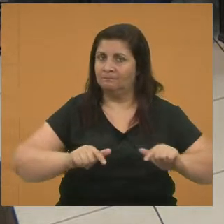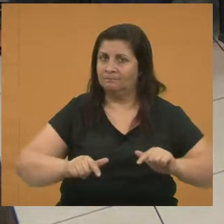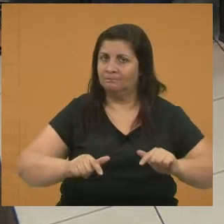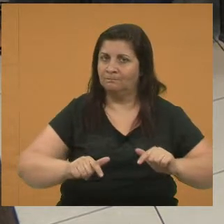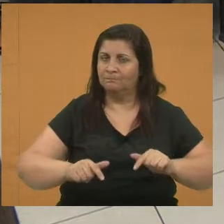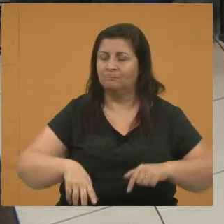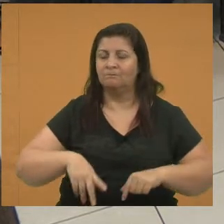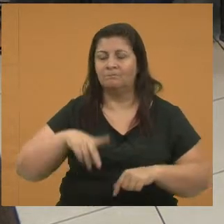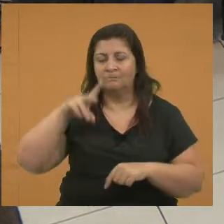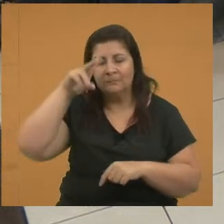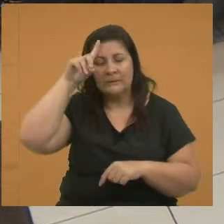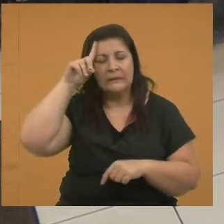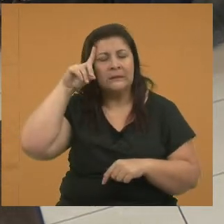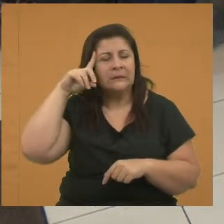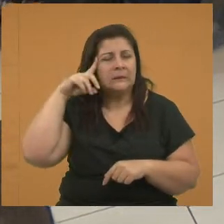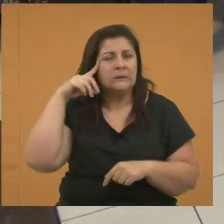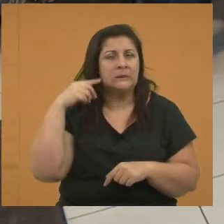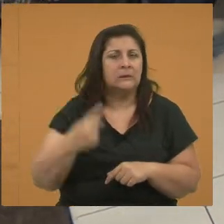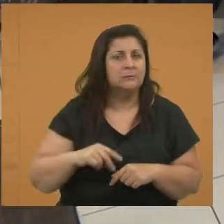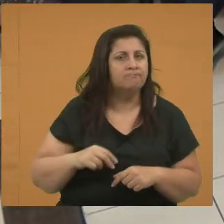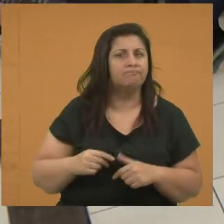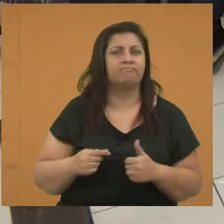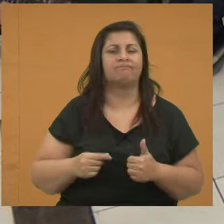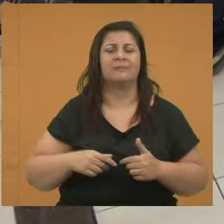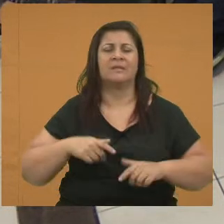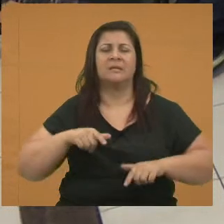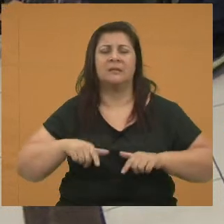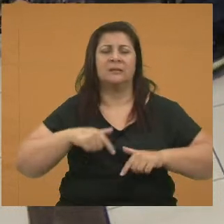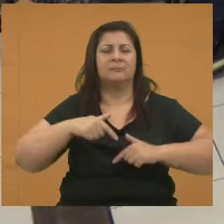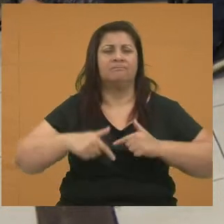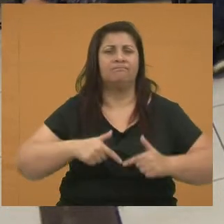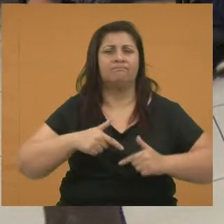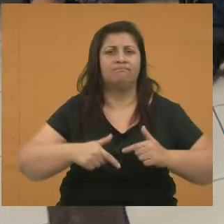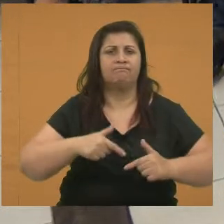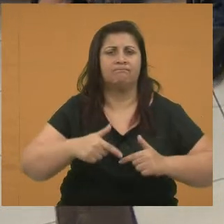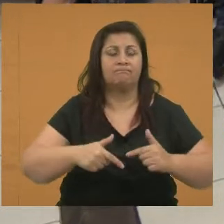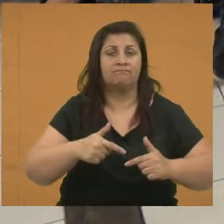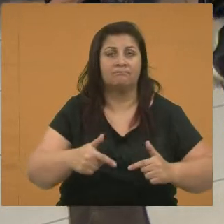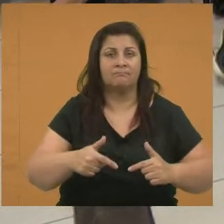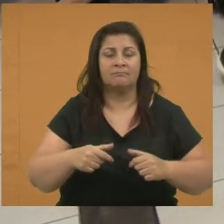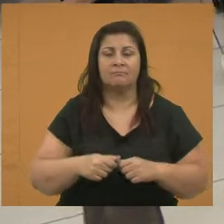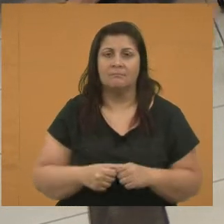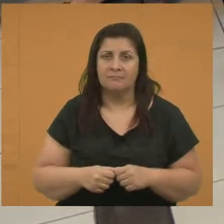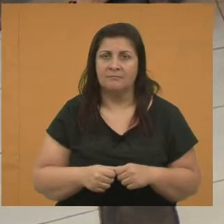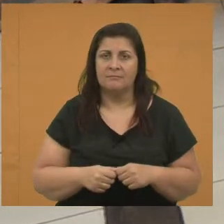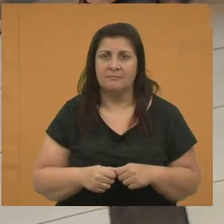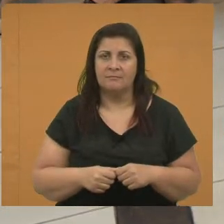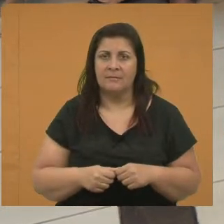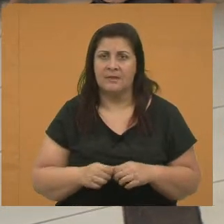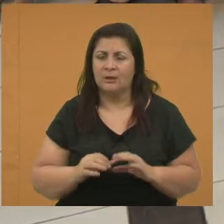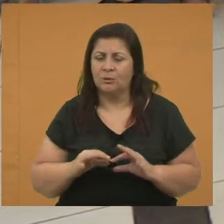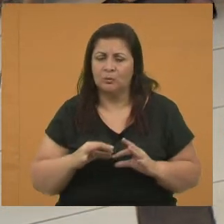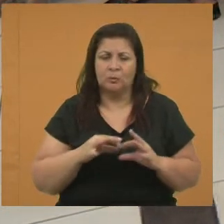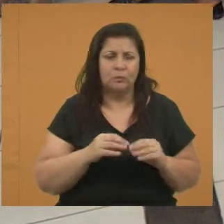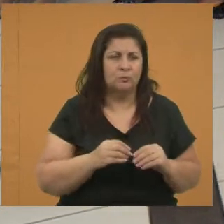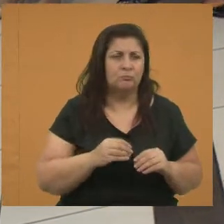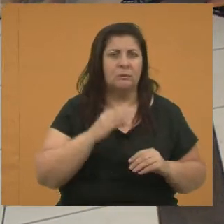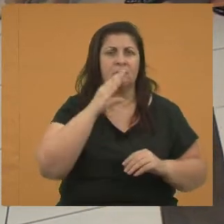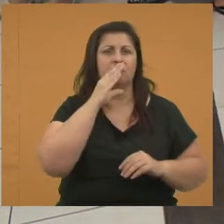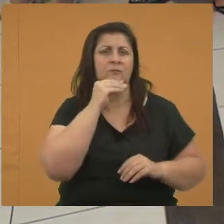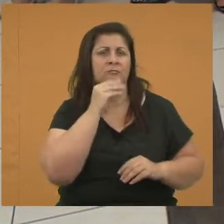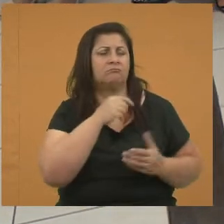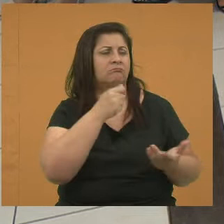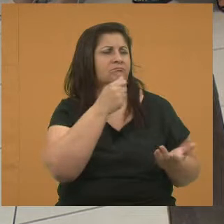sofrida. Muitas vezes a gente trabalha para deixar tudo do funcionário, né? Pagar